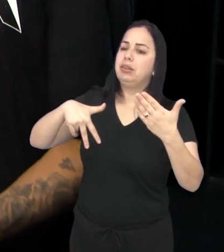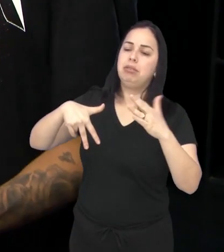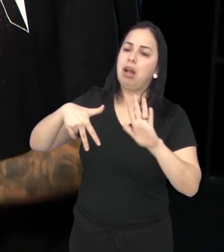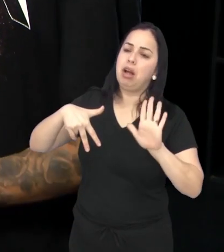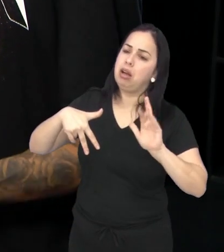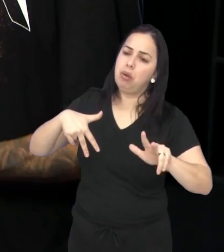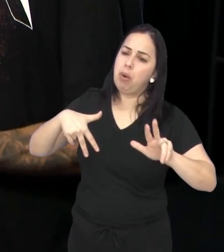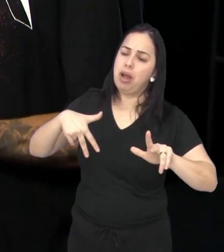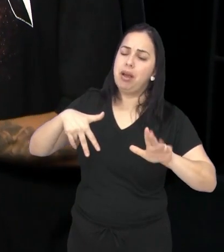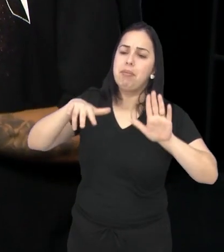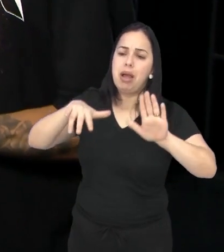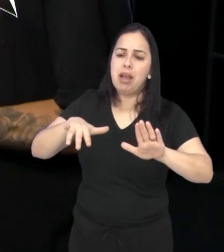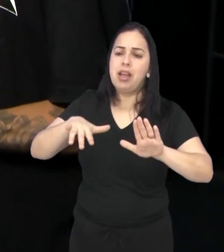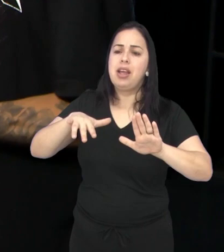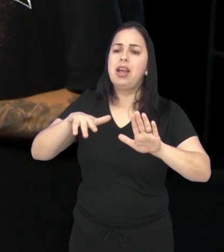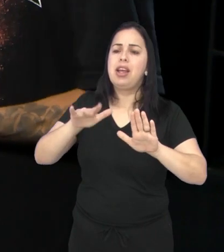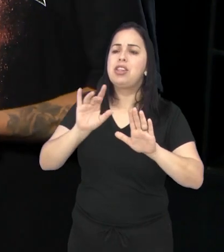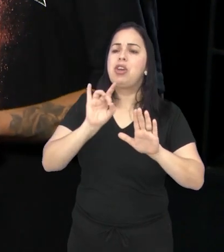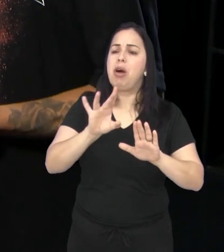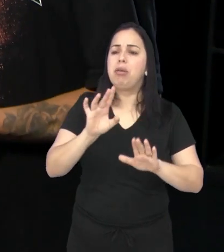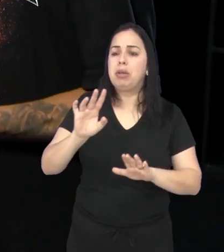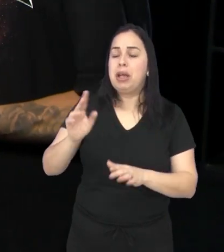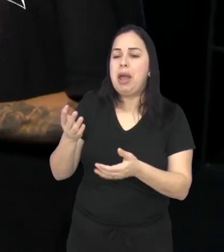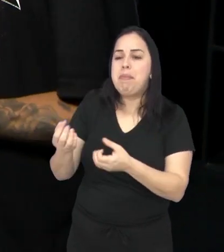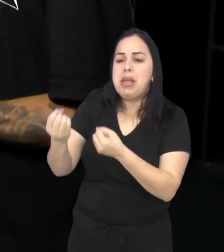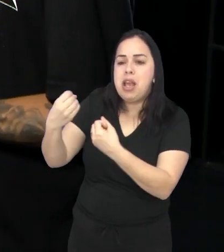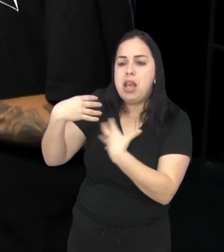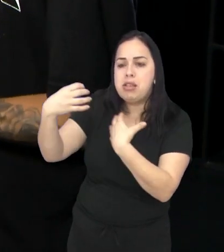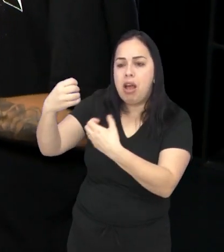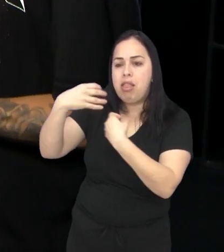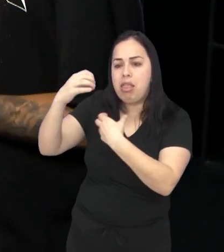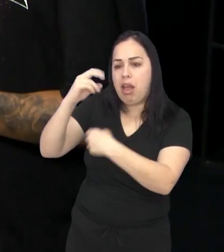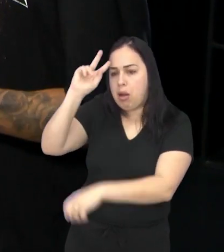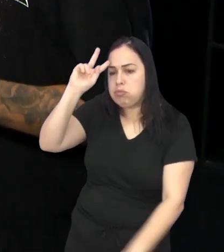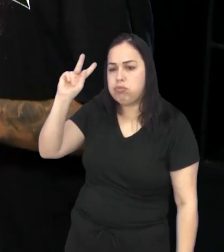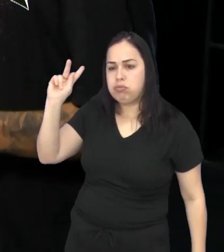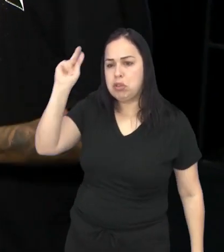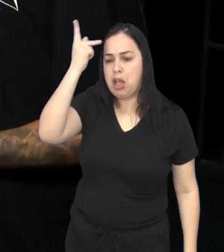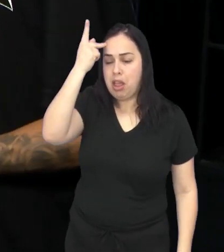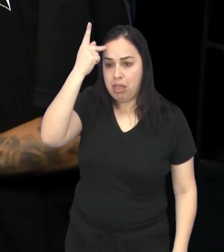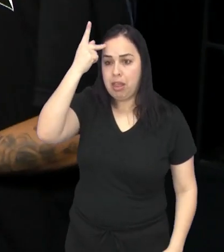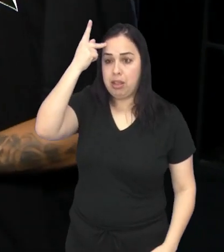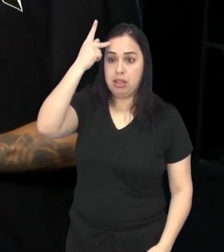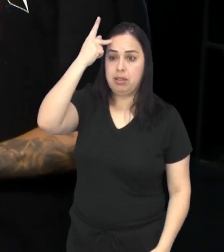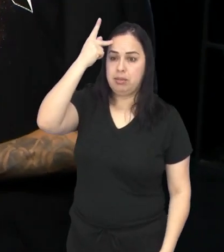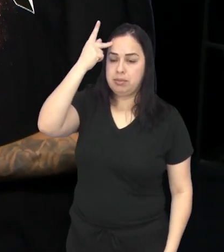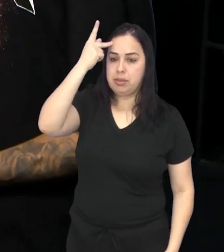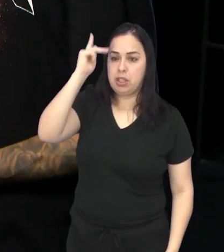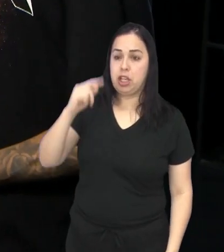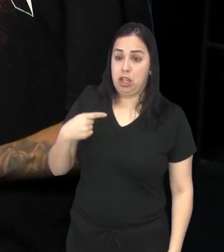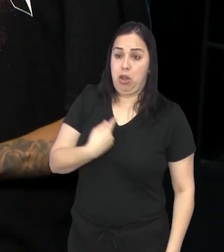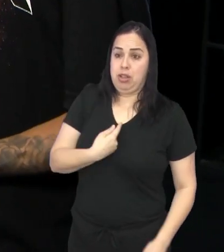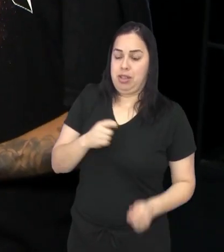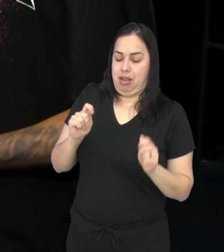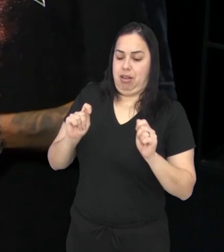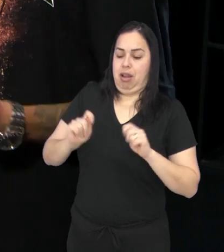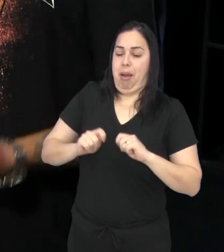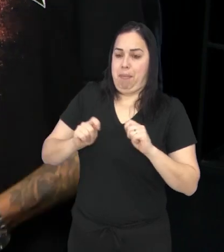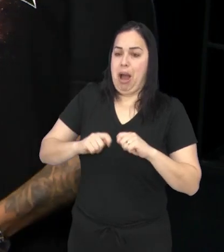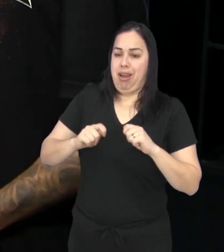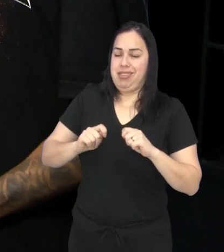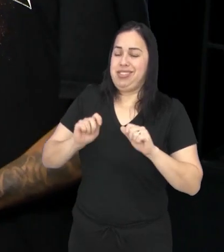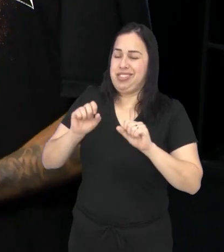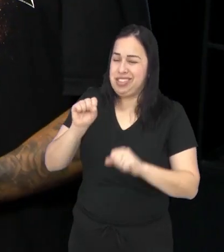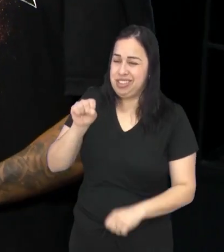né, virar essa chavinha mesmo na cabeça de quem está participando de que a gente pode sim ter uma estrutura legal para trabalhar,